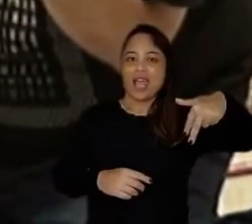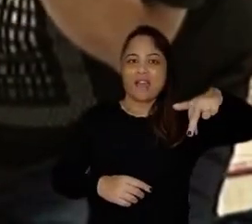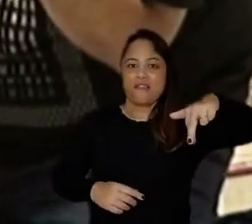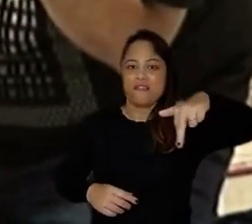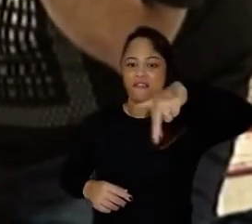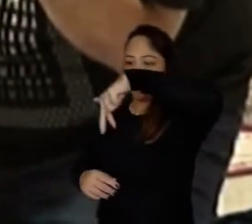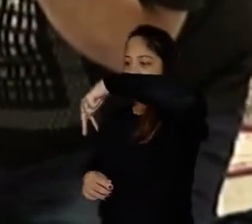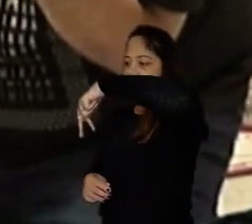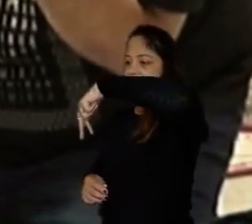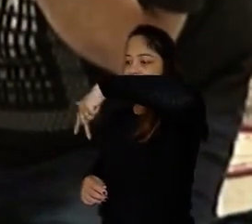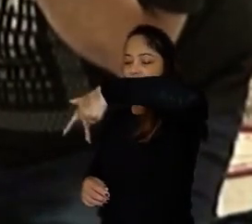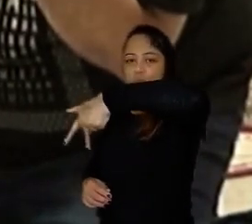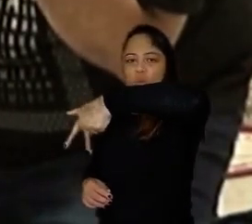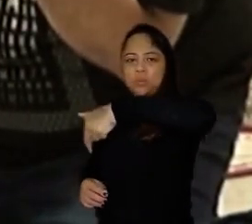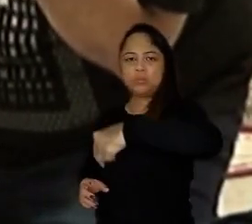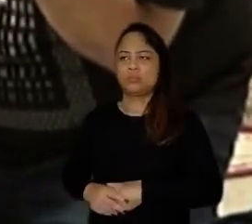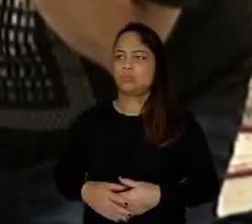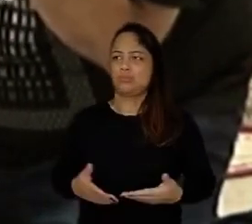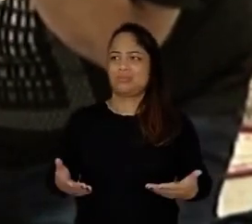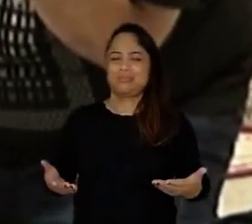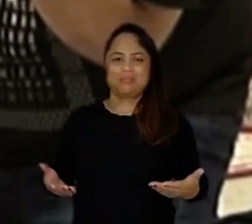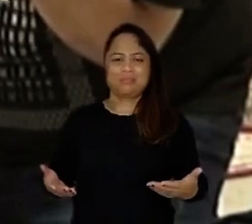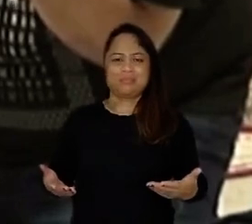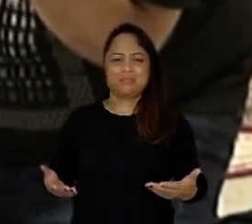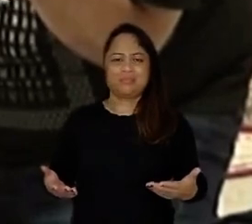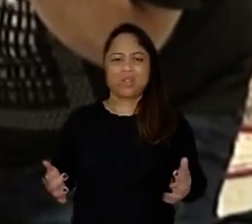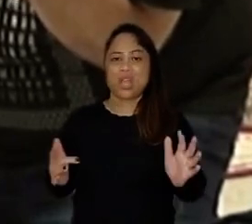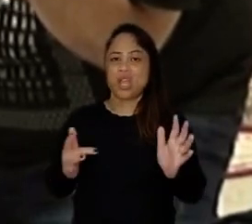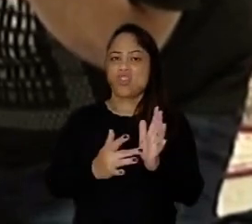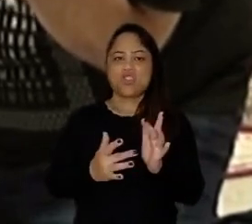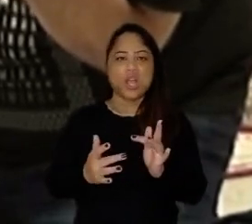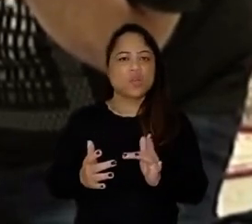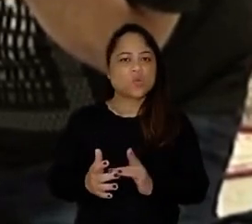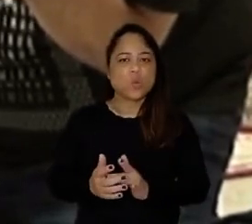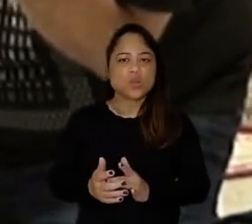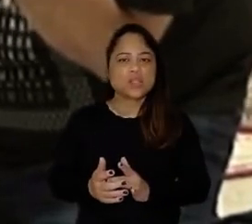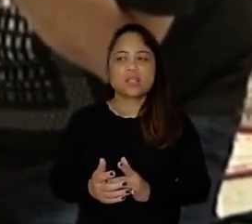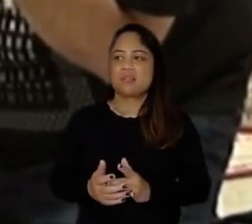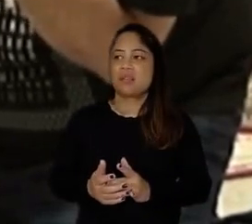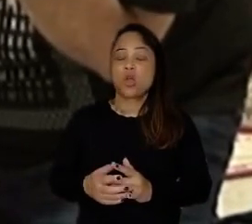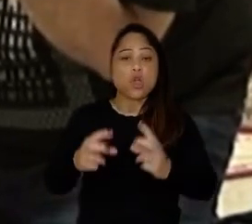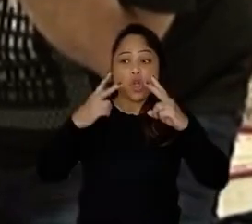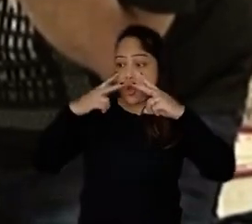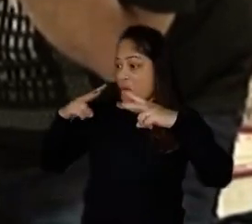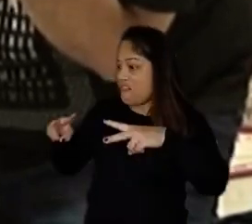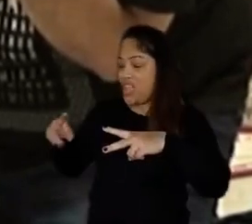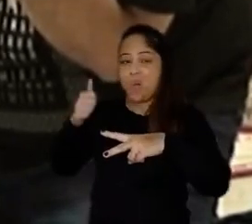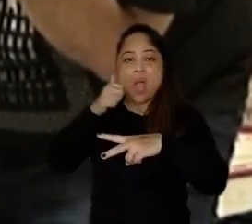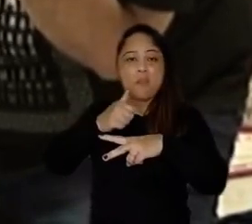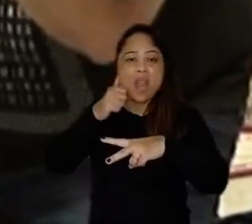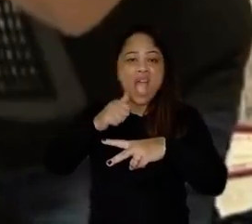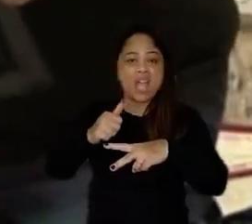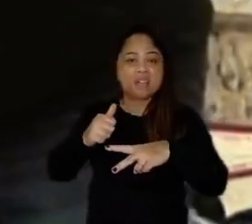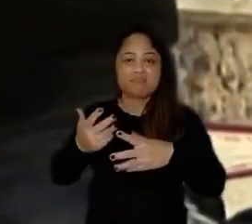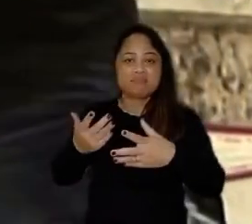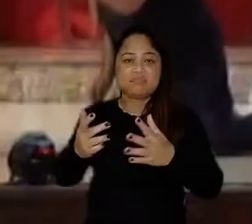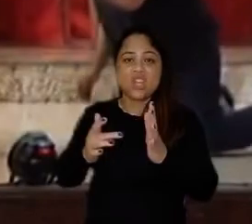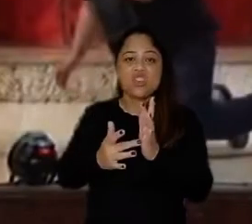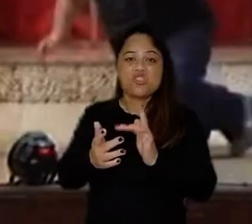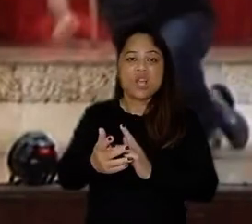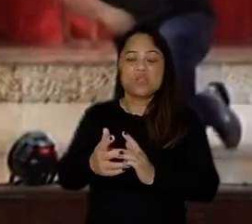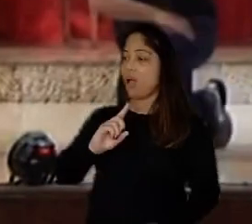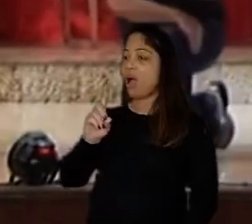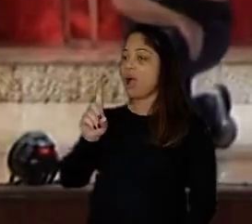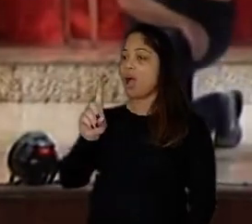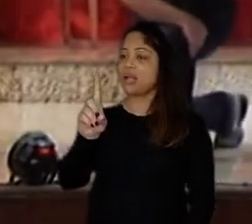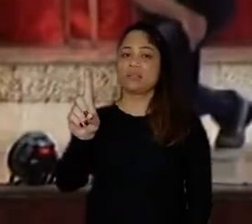Me pergunta como assim? Em nenhum momento Jesus desejou curá-la. Jesus nem viu, Jesus estava de costa. Ah,